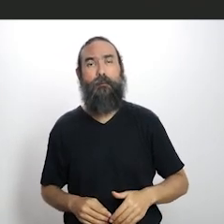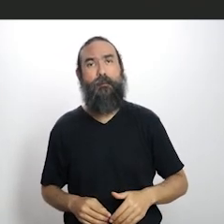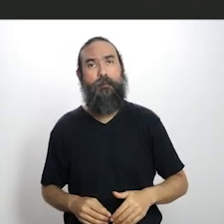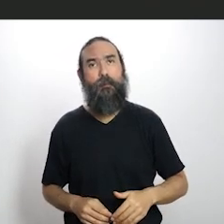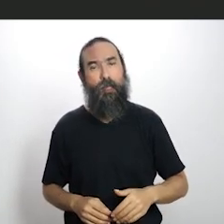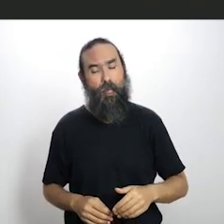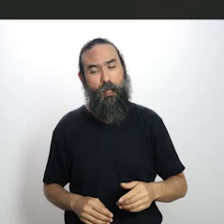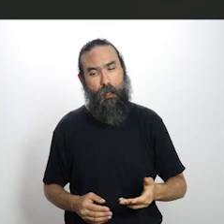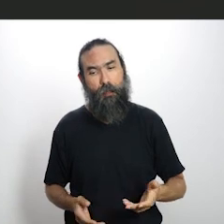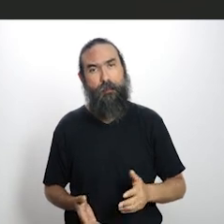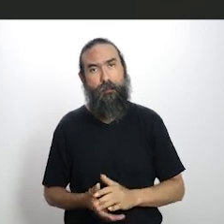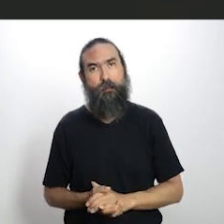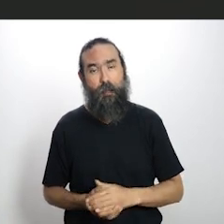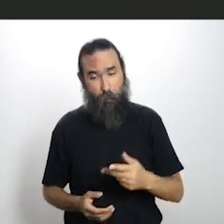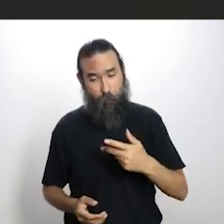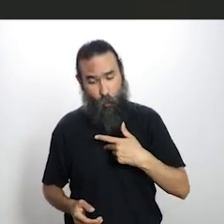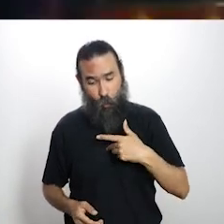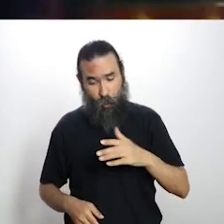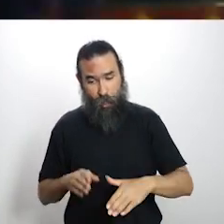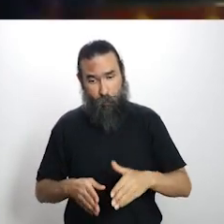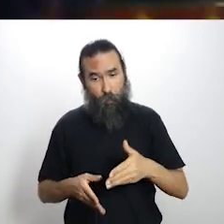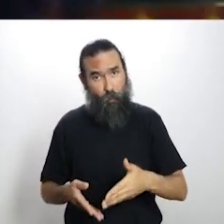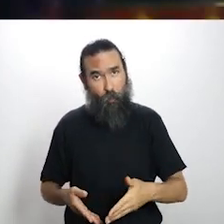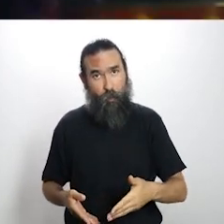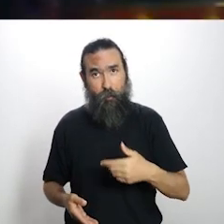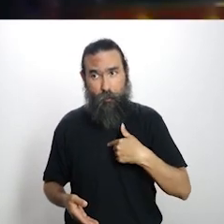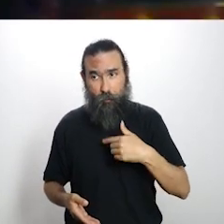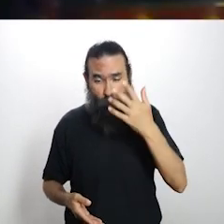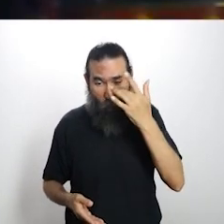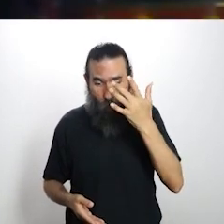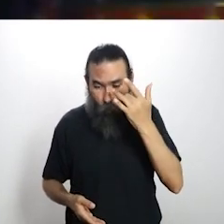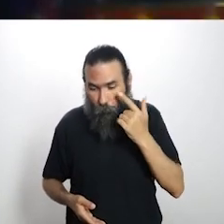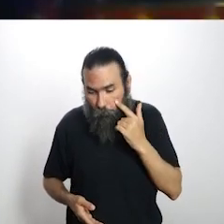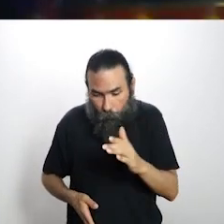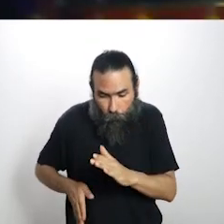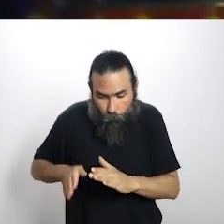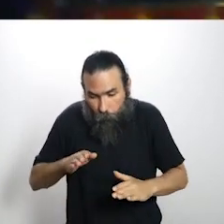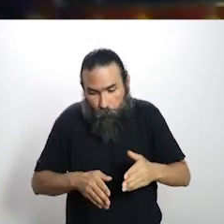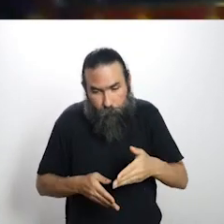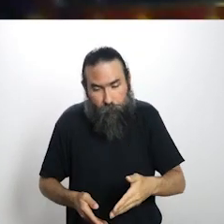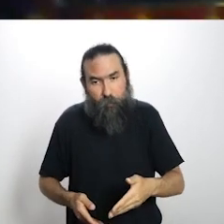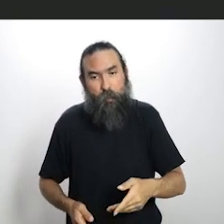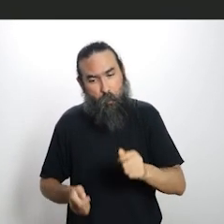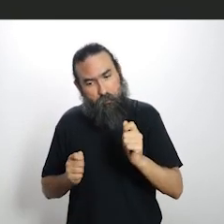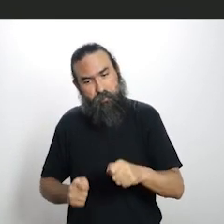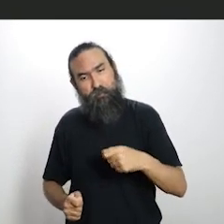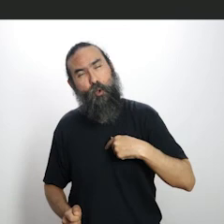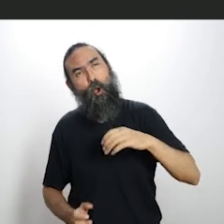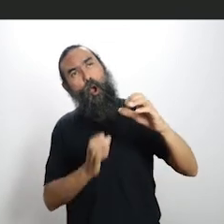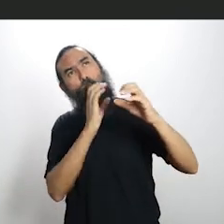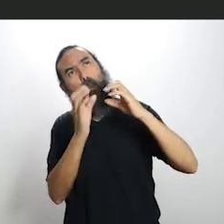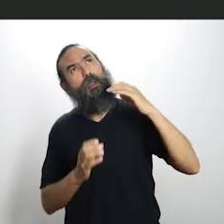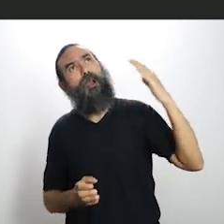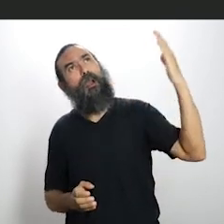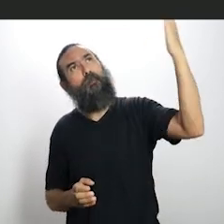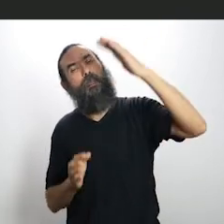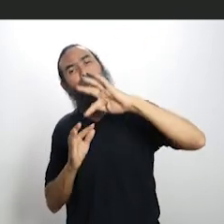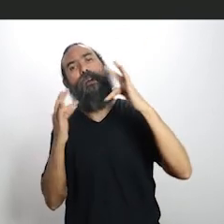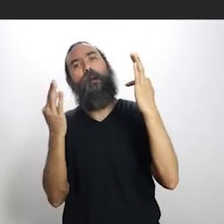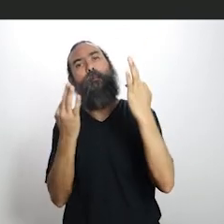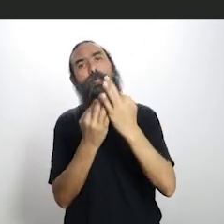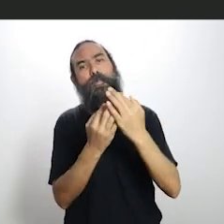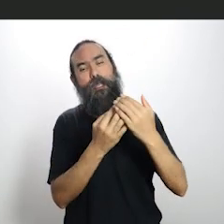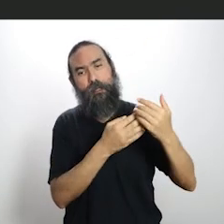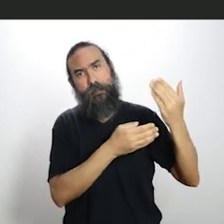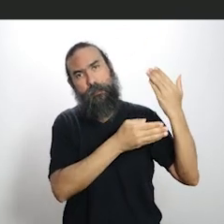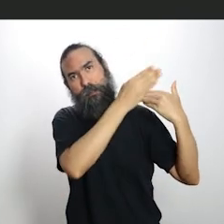então essa lei tem que vir pra isso pra garantir eu ligar todos os dias pros meus avós com meus